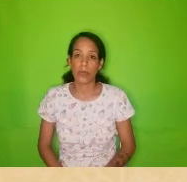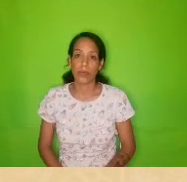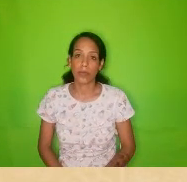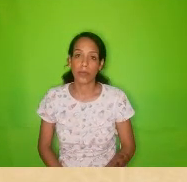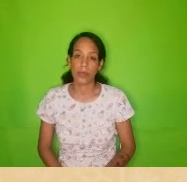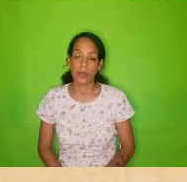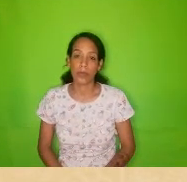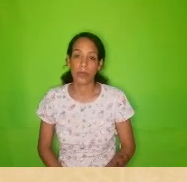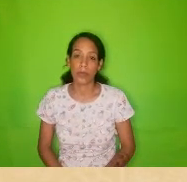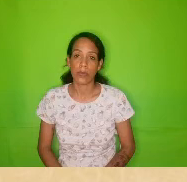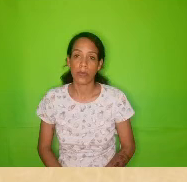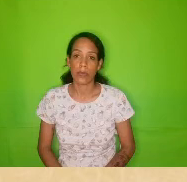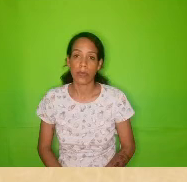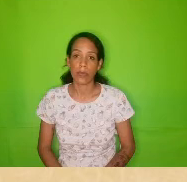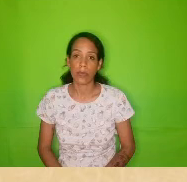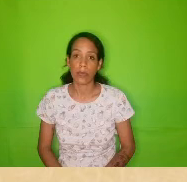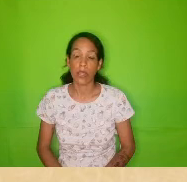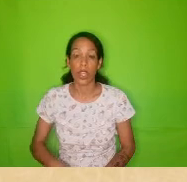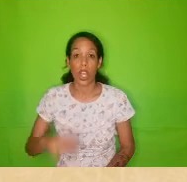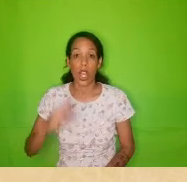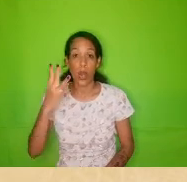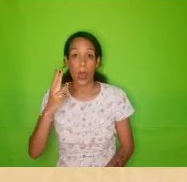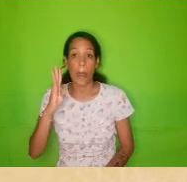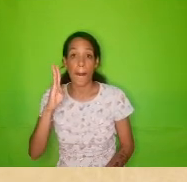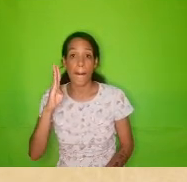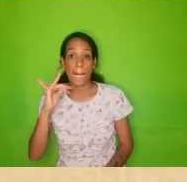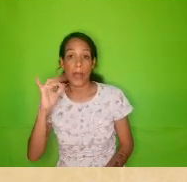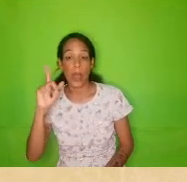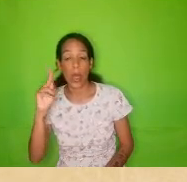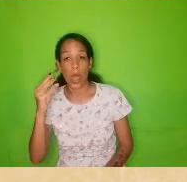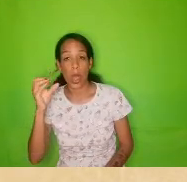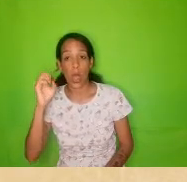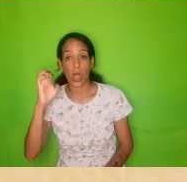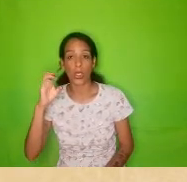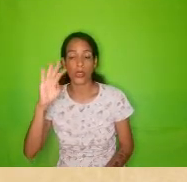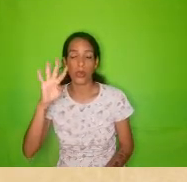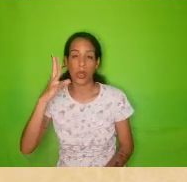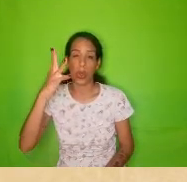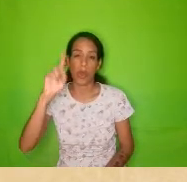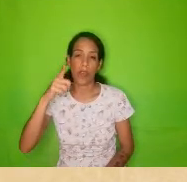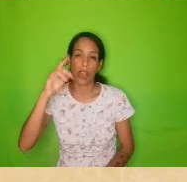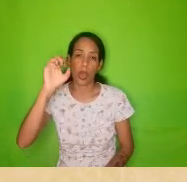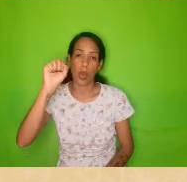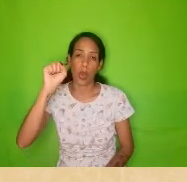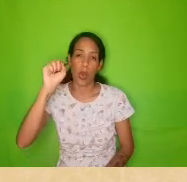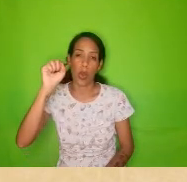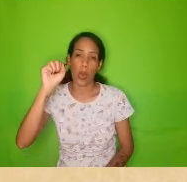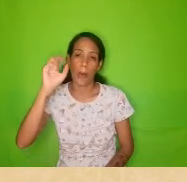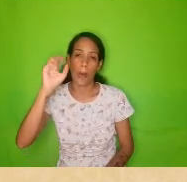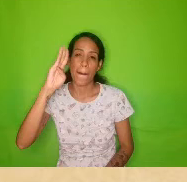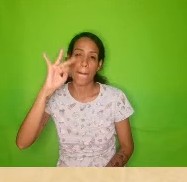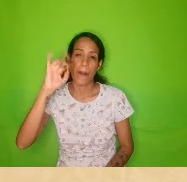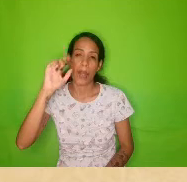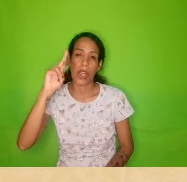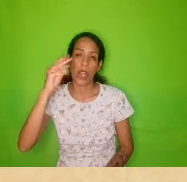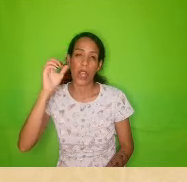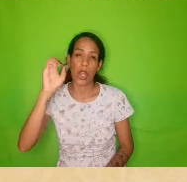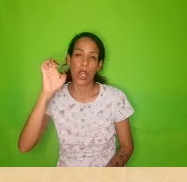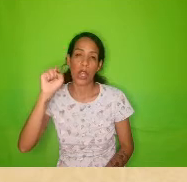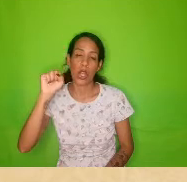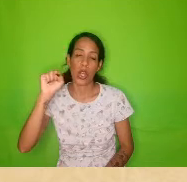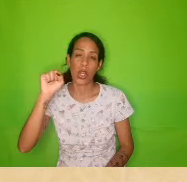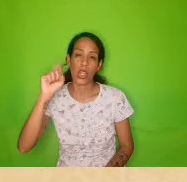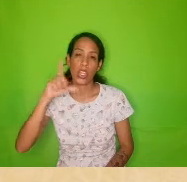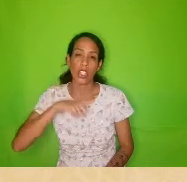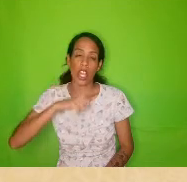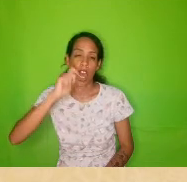Desses 4 milhões, 4,8 milhões de africanos escravizados